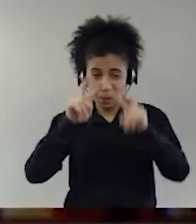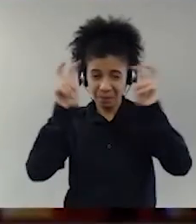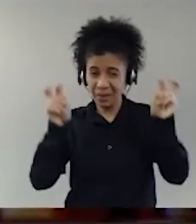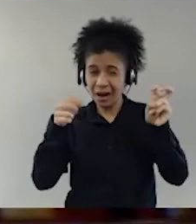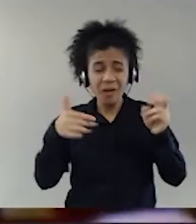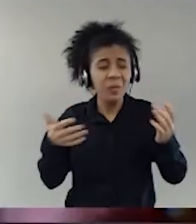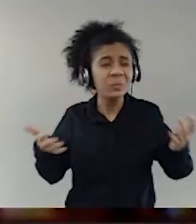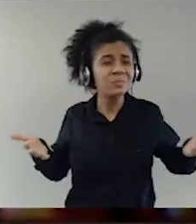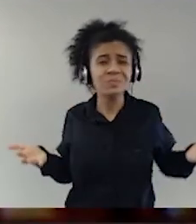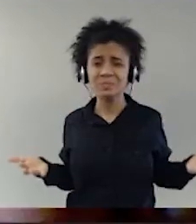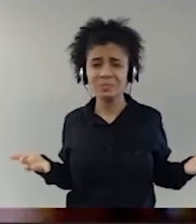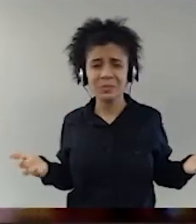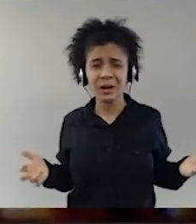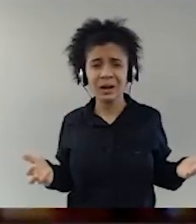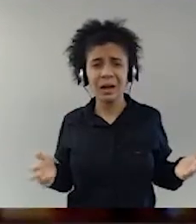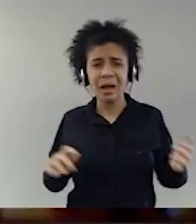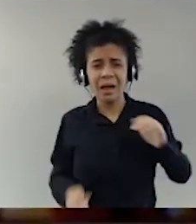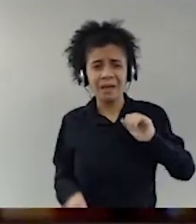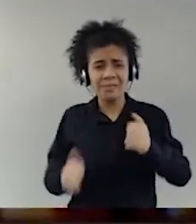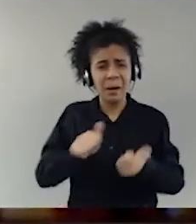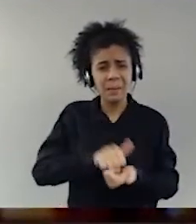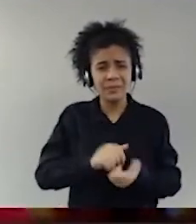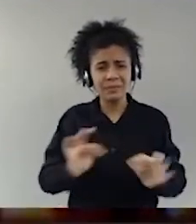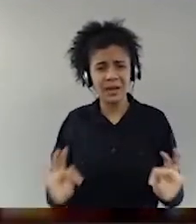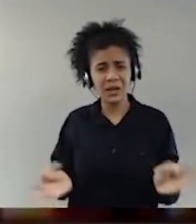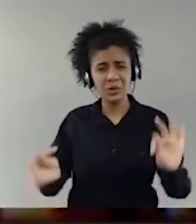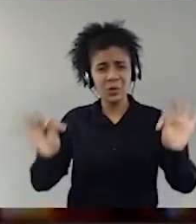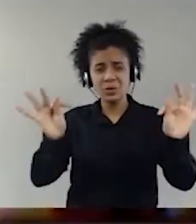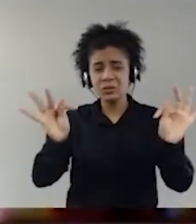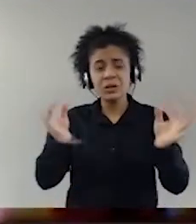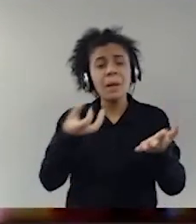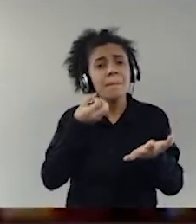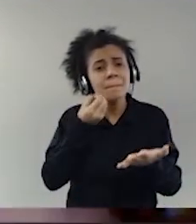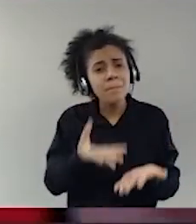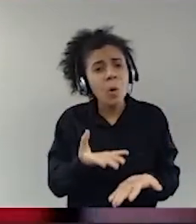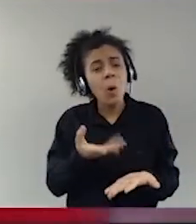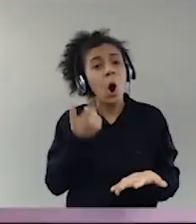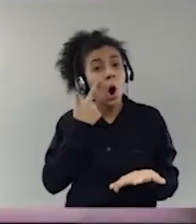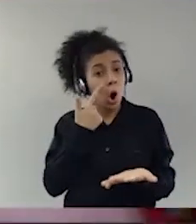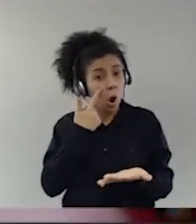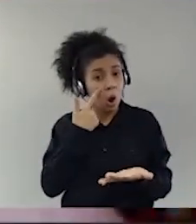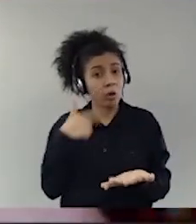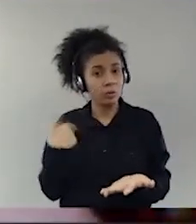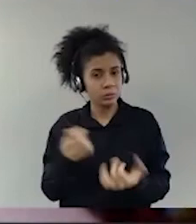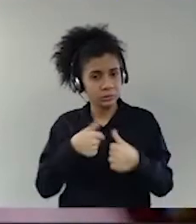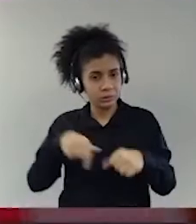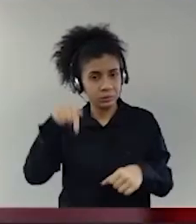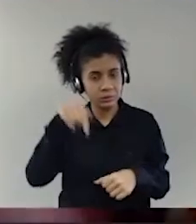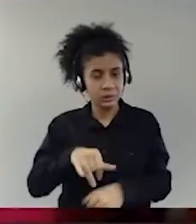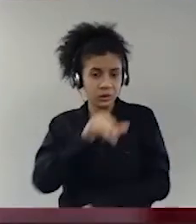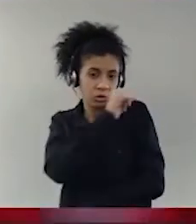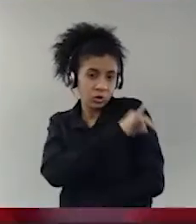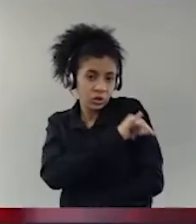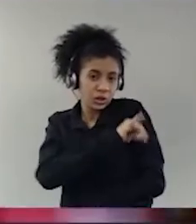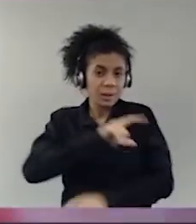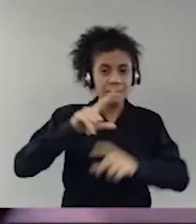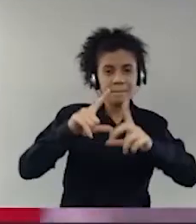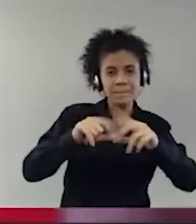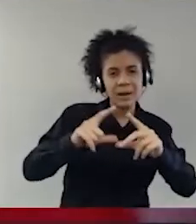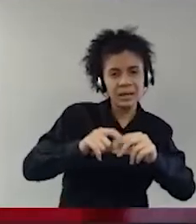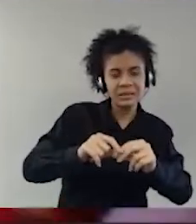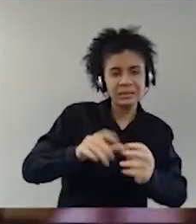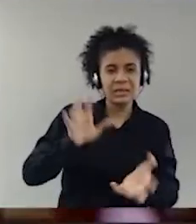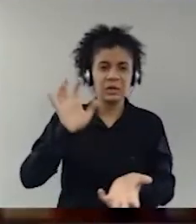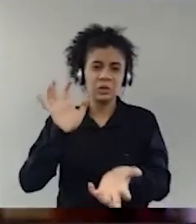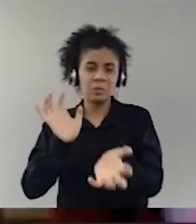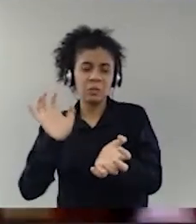normal é esse, com essa adaptação de tecnologias que tão boas são. Vejam que nós estamos aqui entre Rio de Janeiro, Brasília, Ceará e